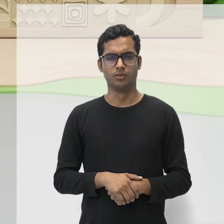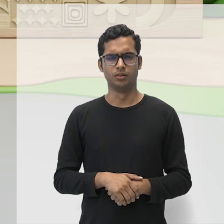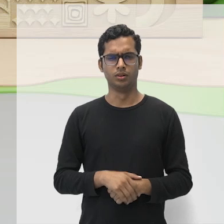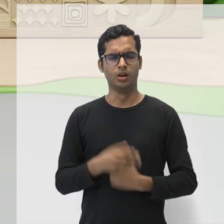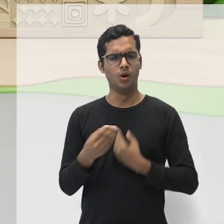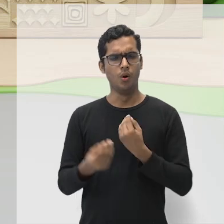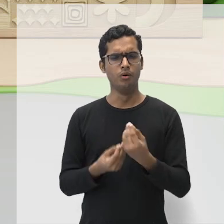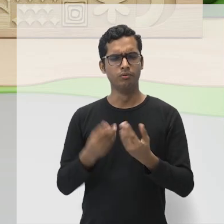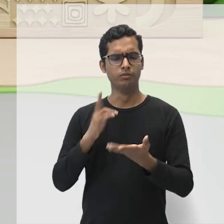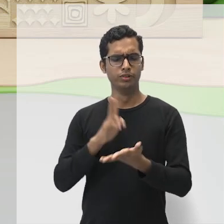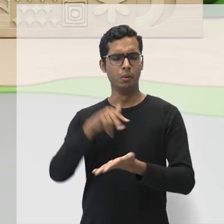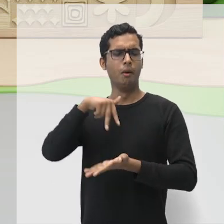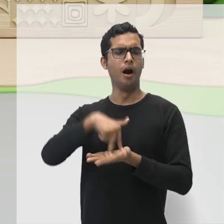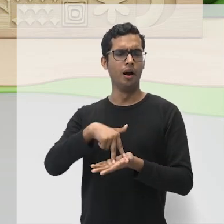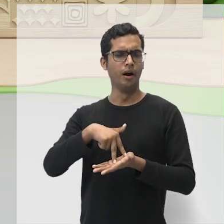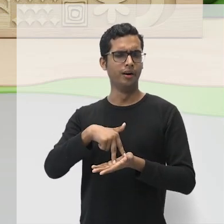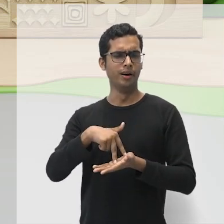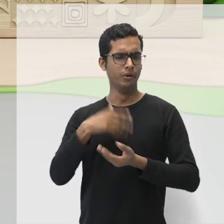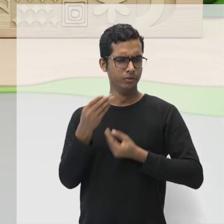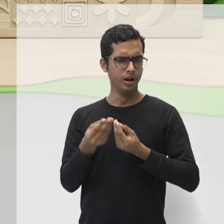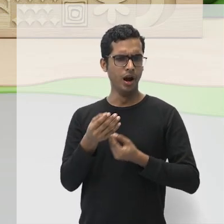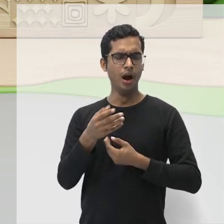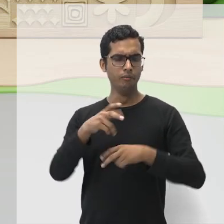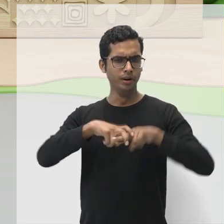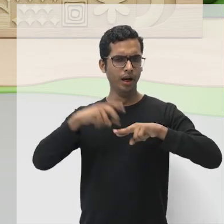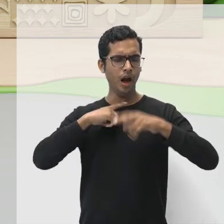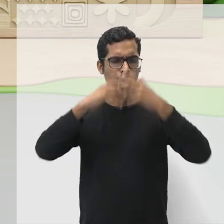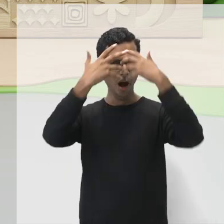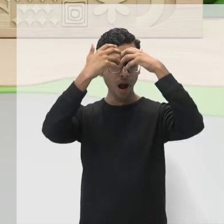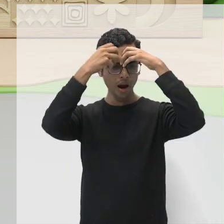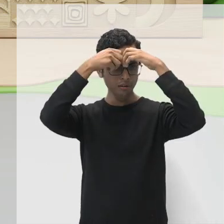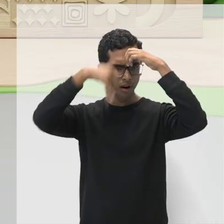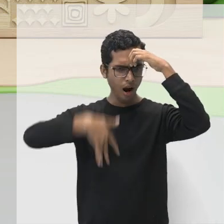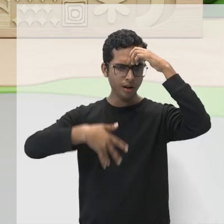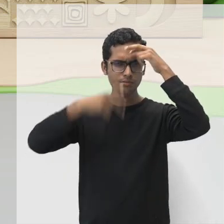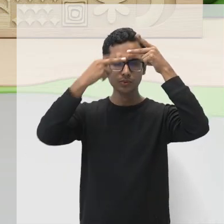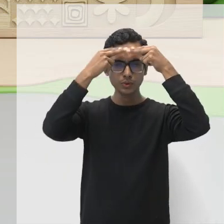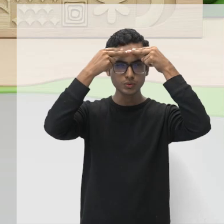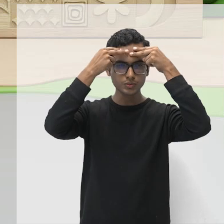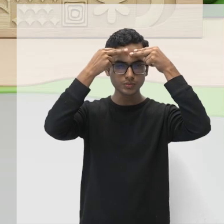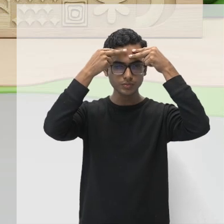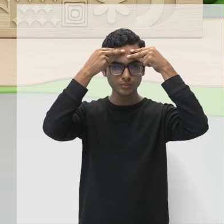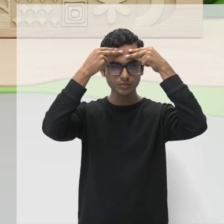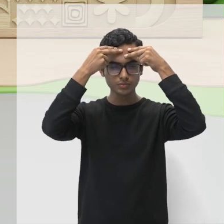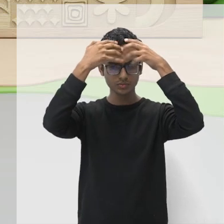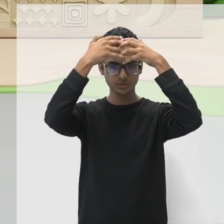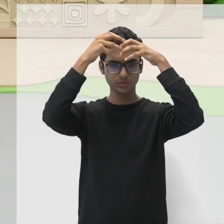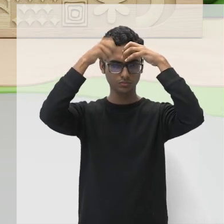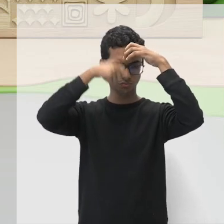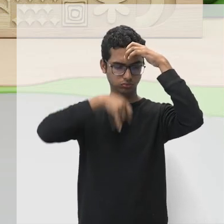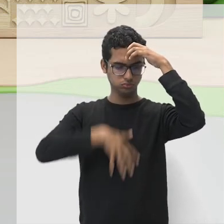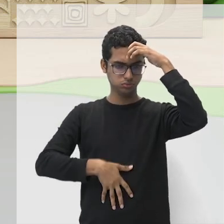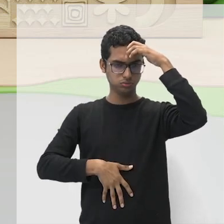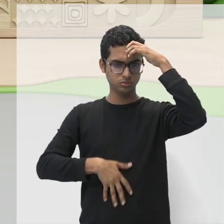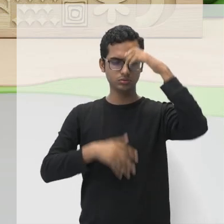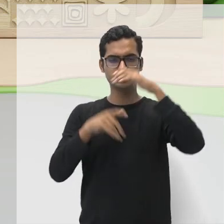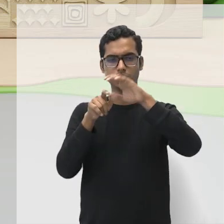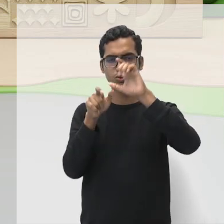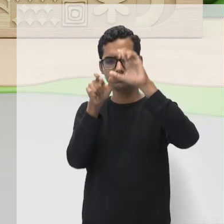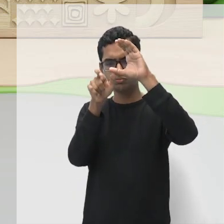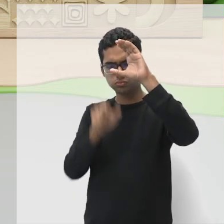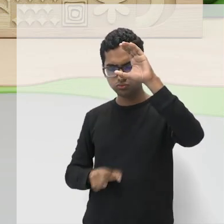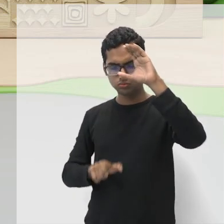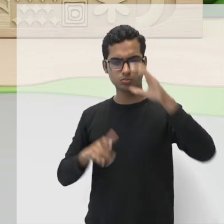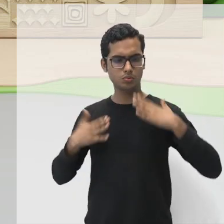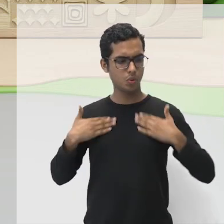frente. Por quê? Né? Ele é composto por nervos que se estendem, que vão do cérebro e da medula espinal